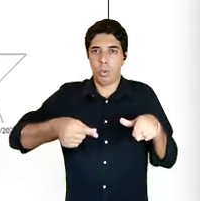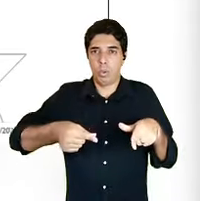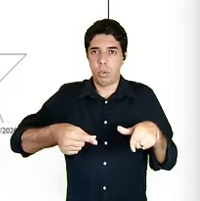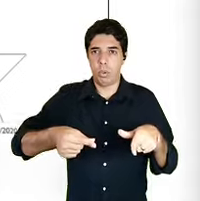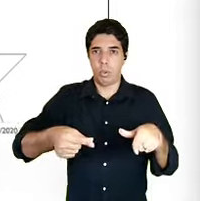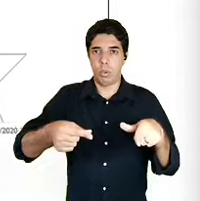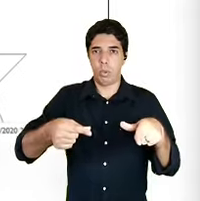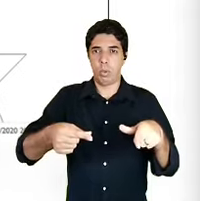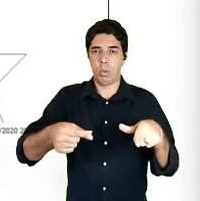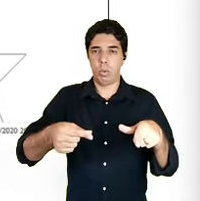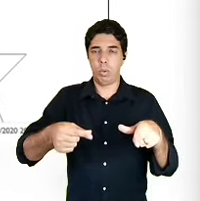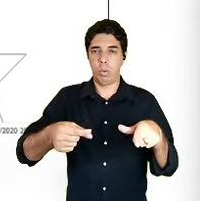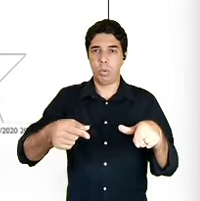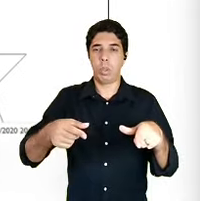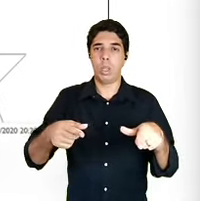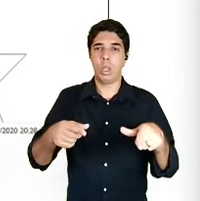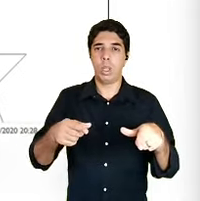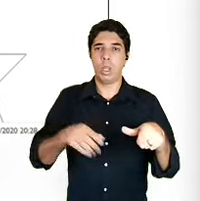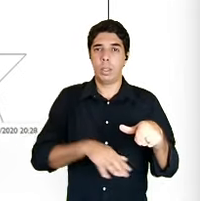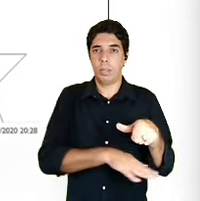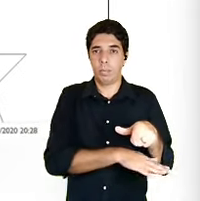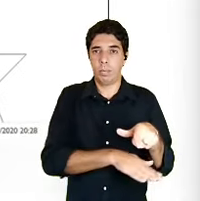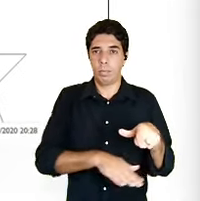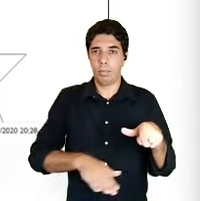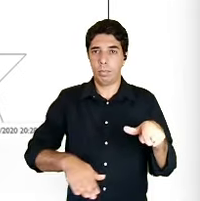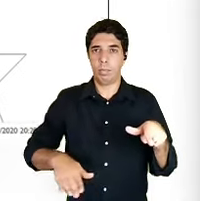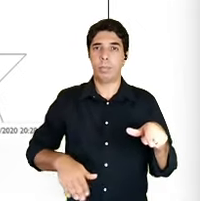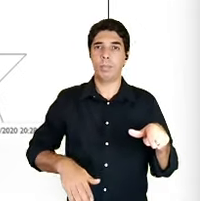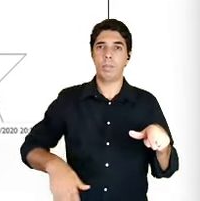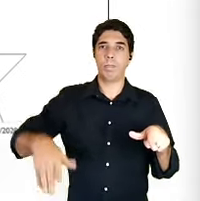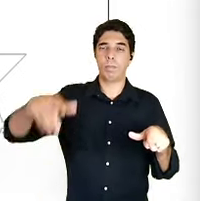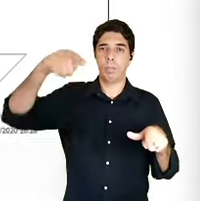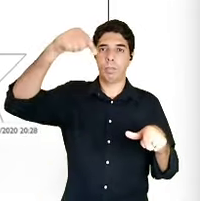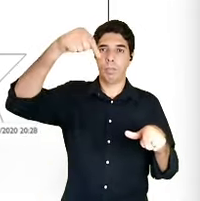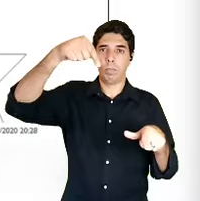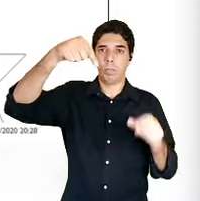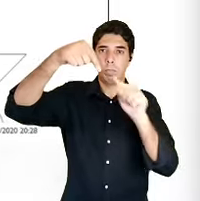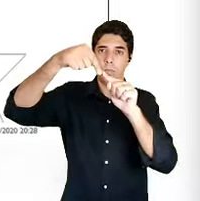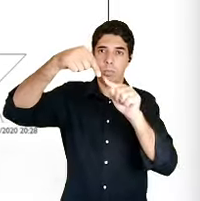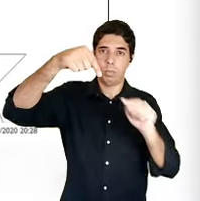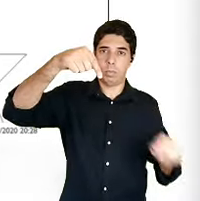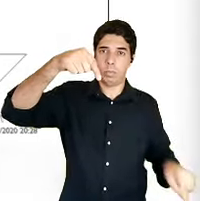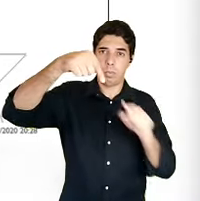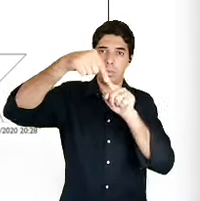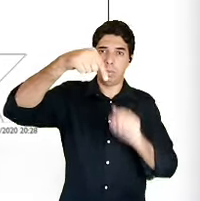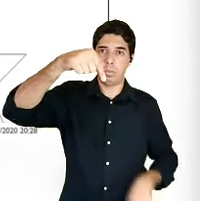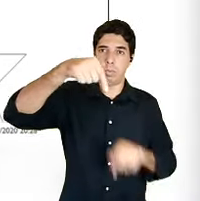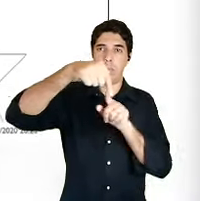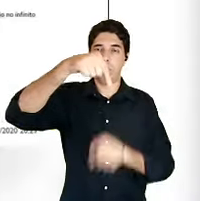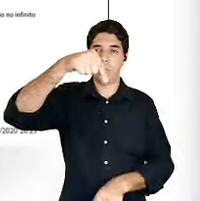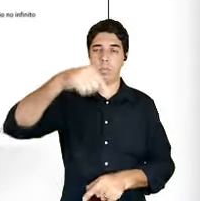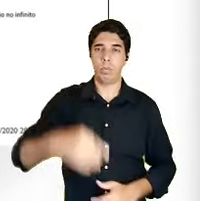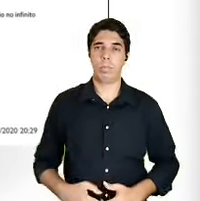triangular, de um segmento de reta. Os dois são exemplos de projeções cônicas.